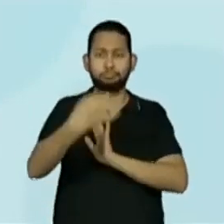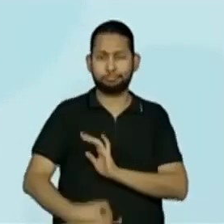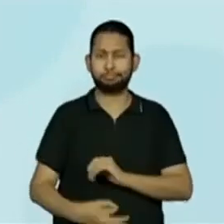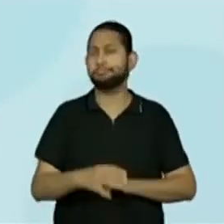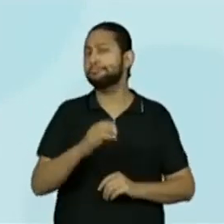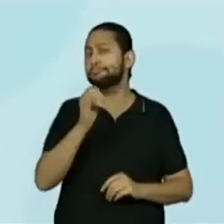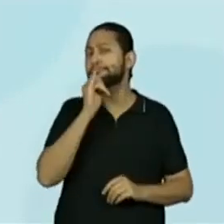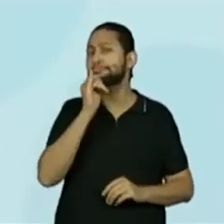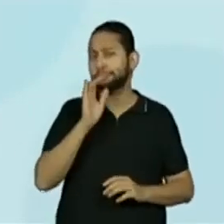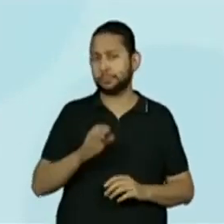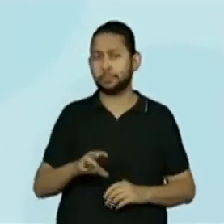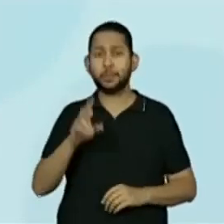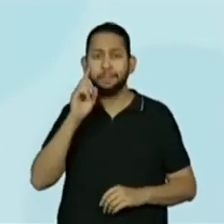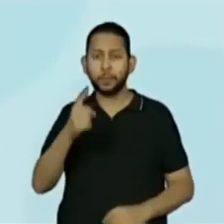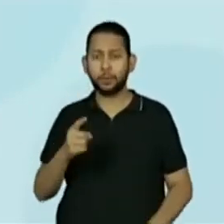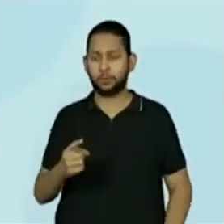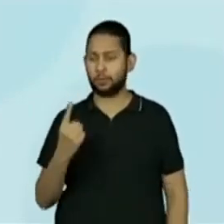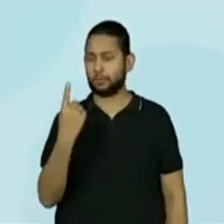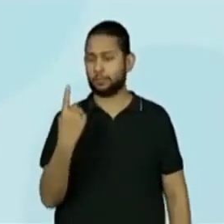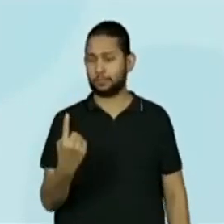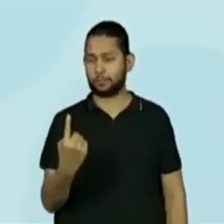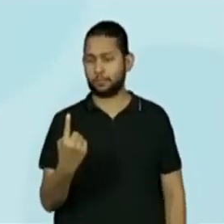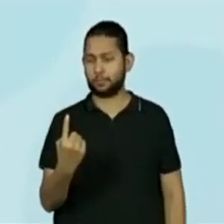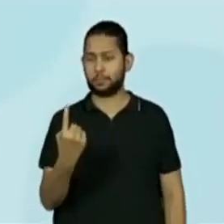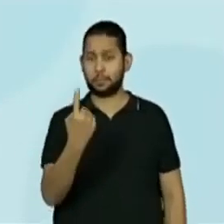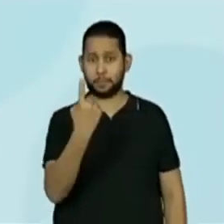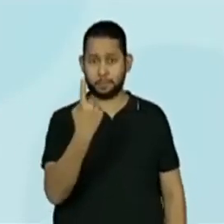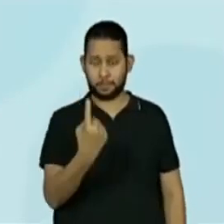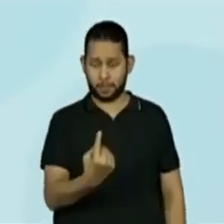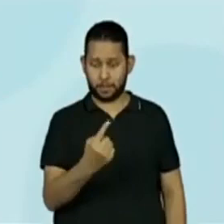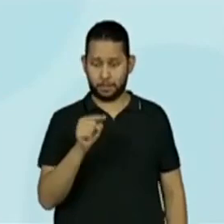né? O número